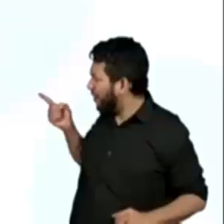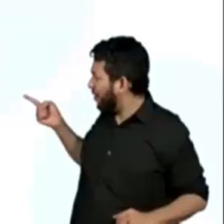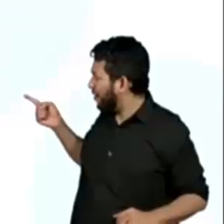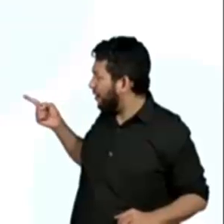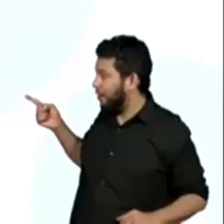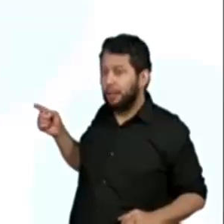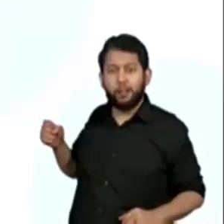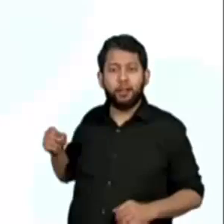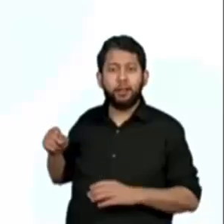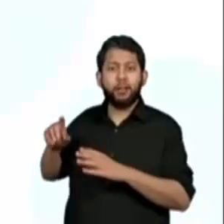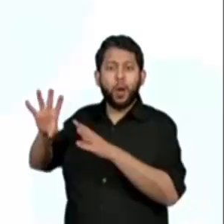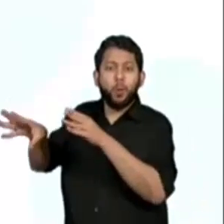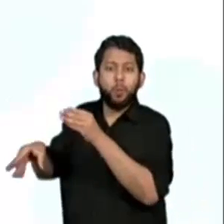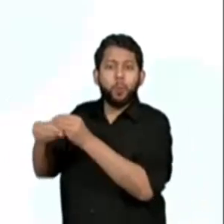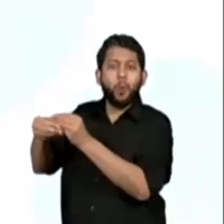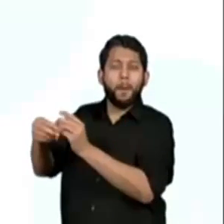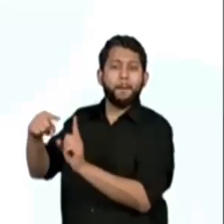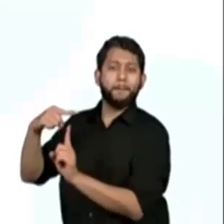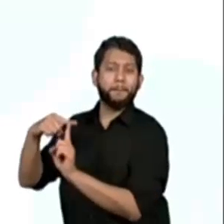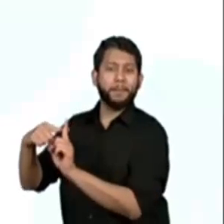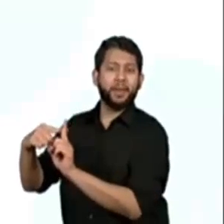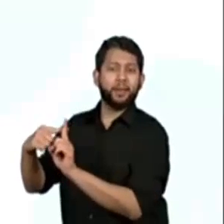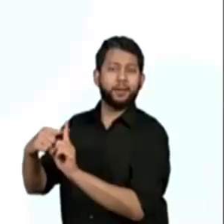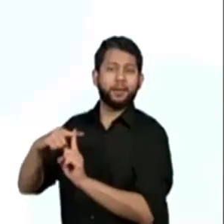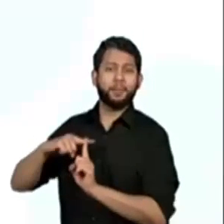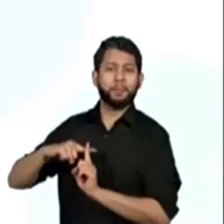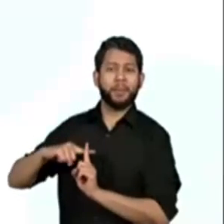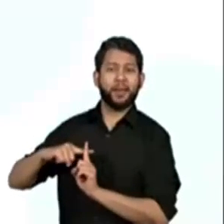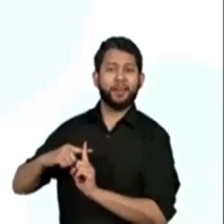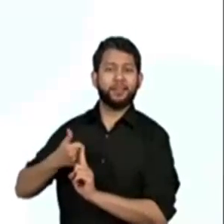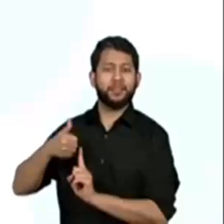mais 60 mais 10.